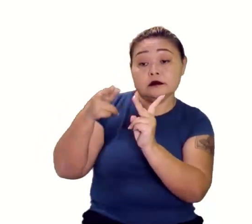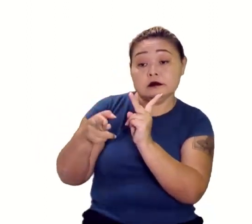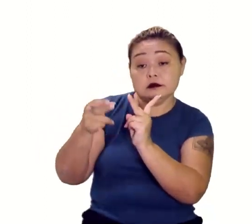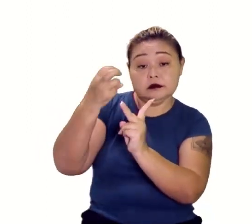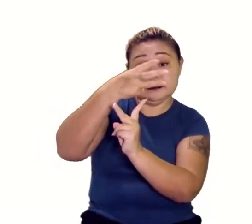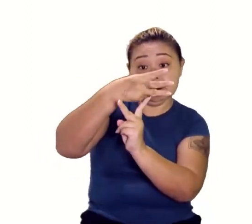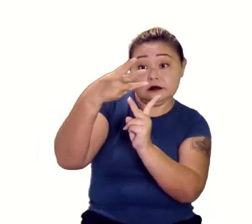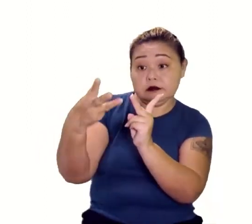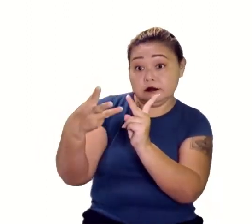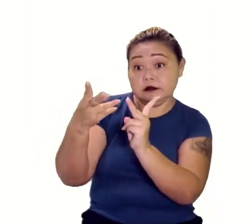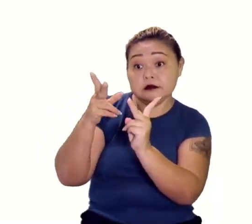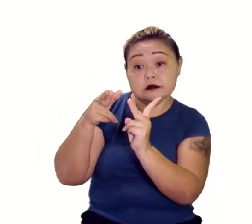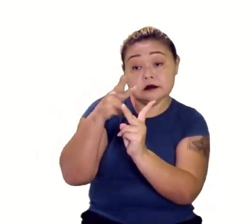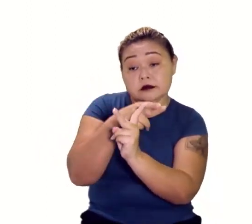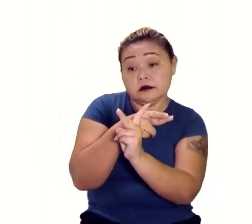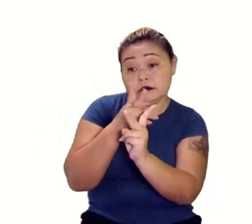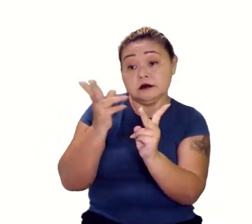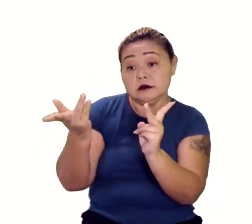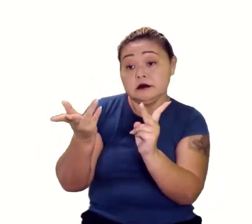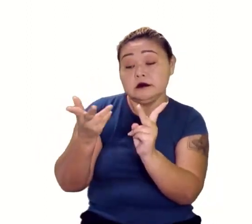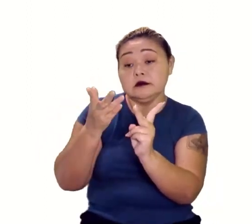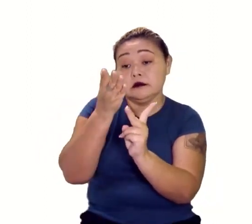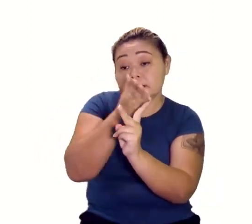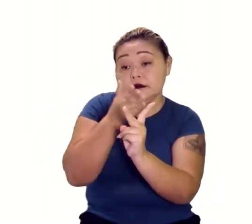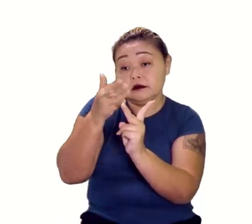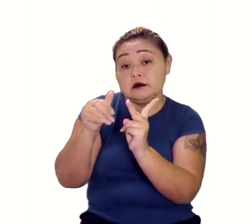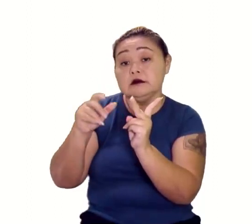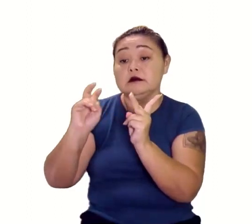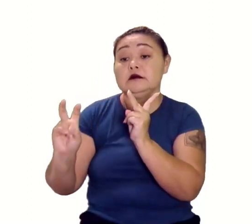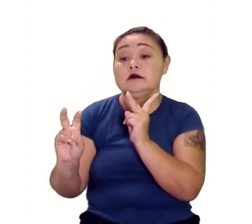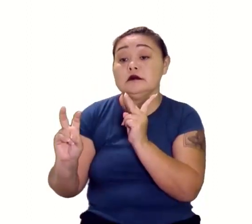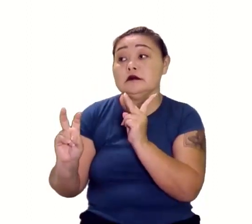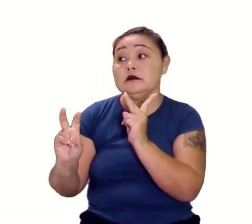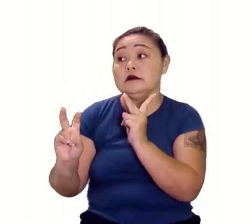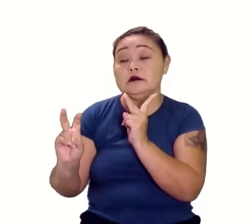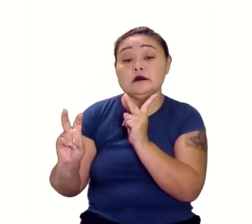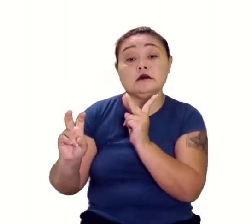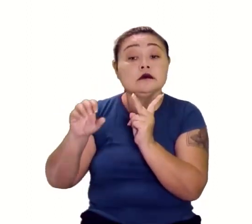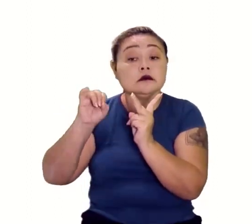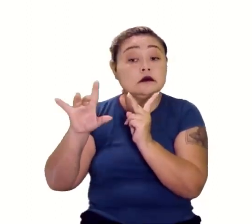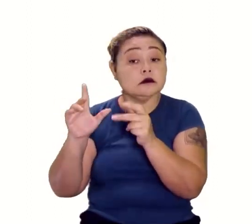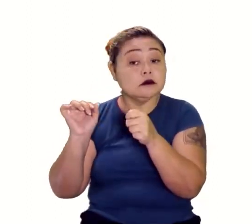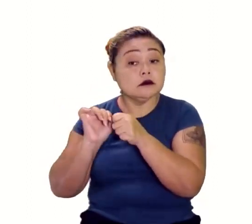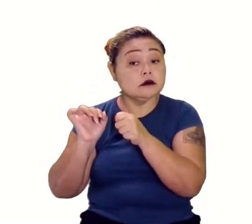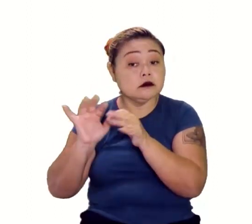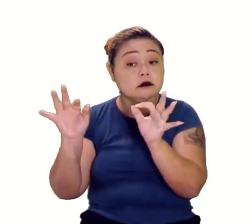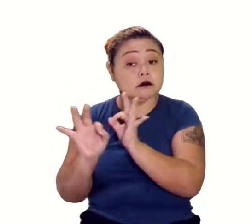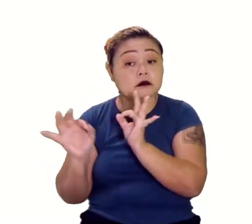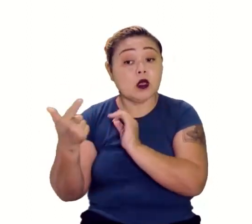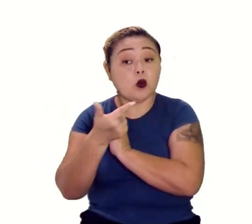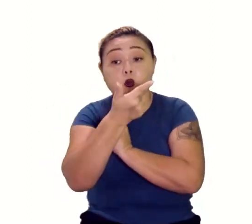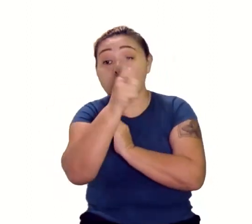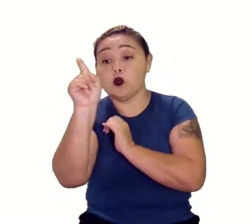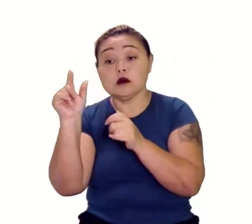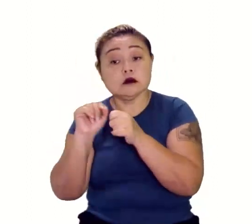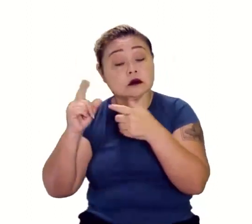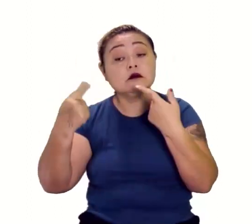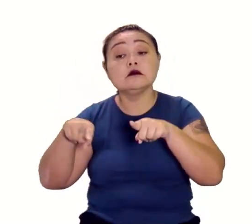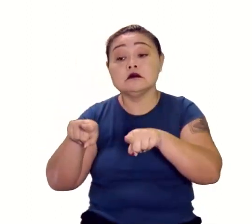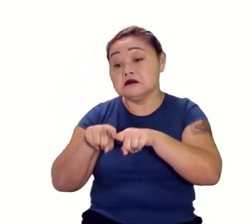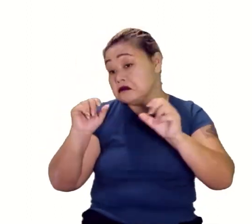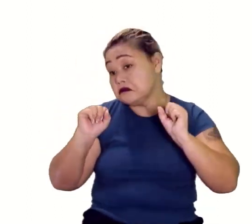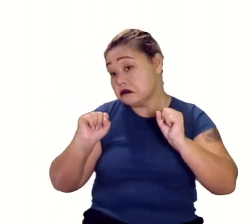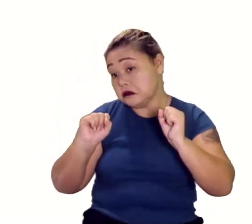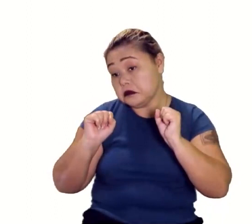quando o expoente e índice são iguais, o resultado é 5. Se não fizéssemos dessa forma, fizéssemos de outra, a gente também poderia,